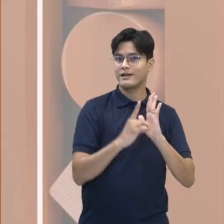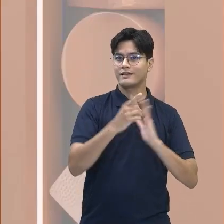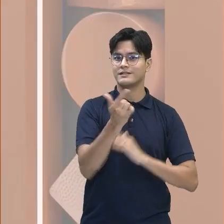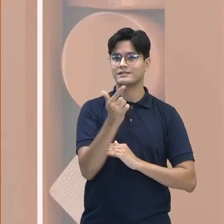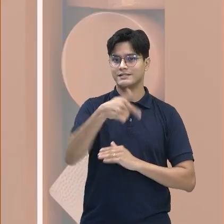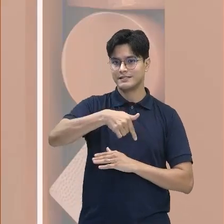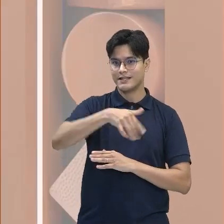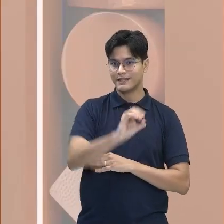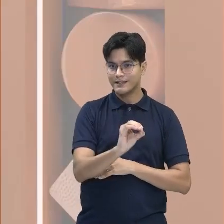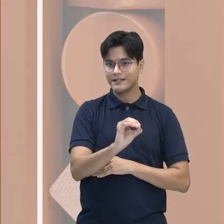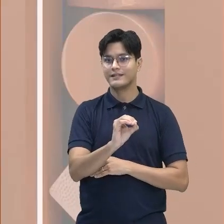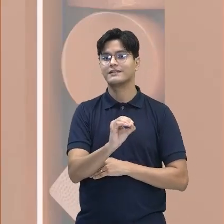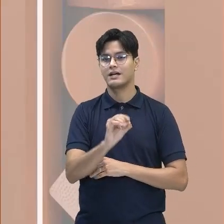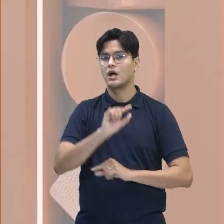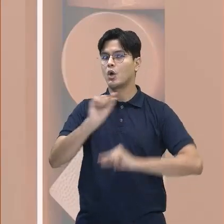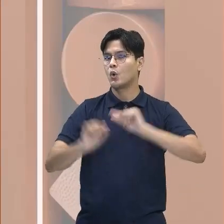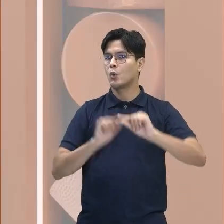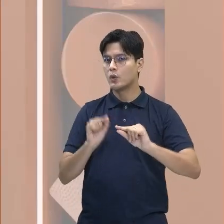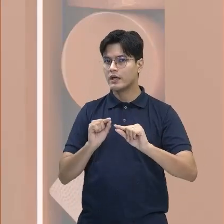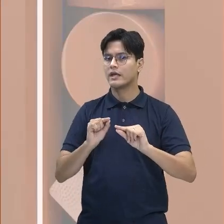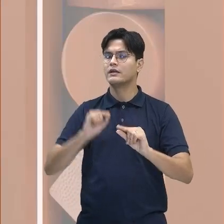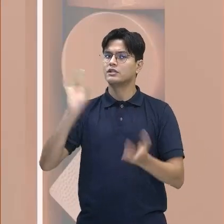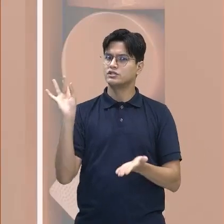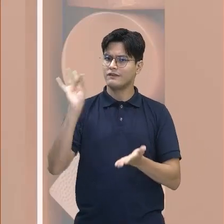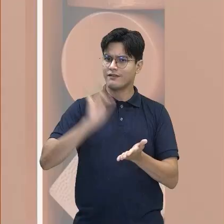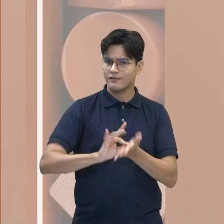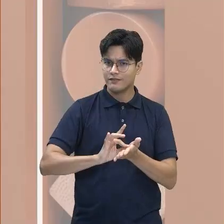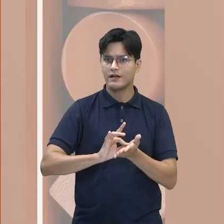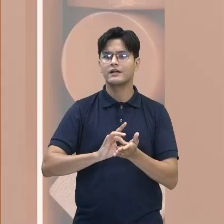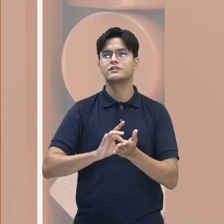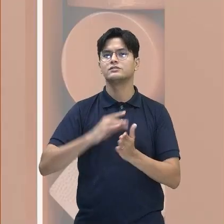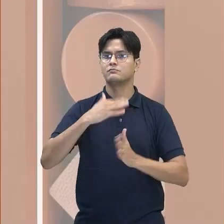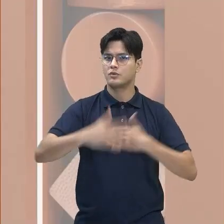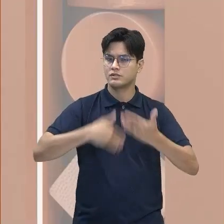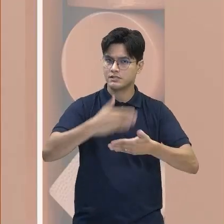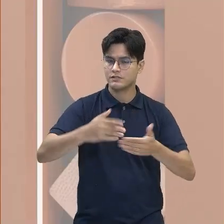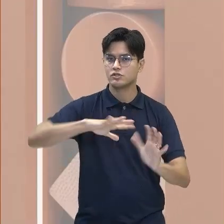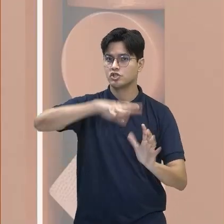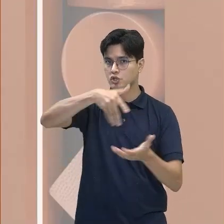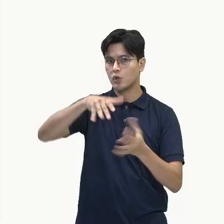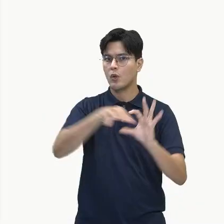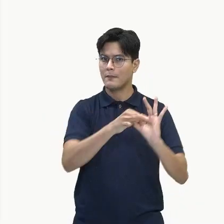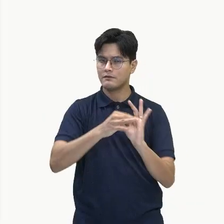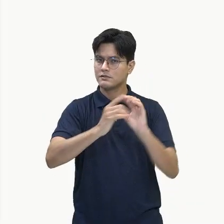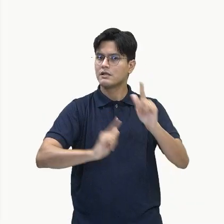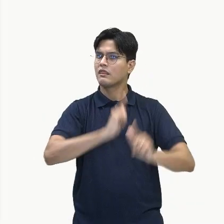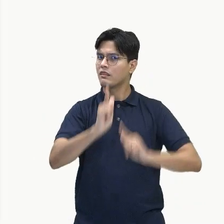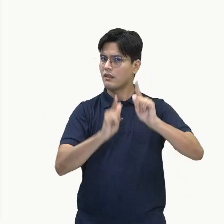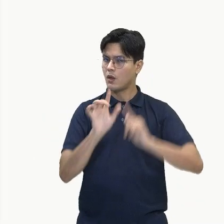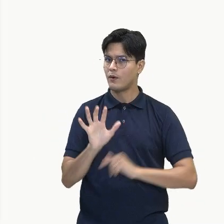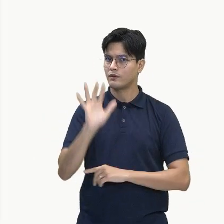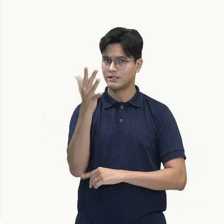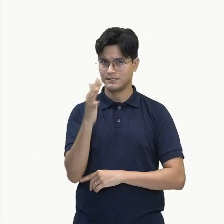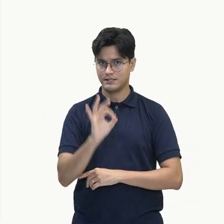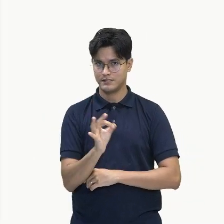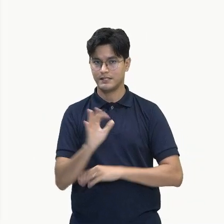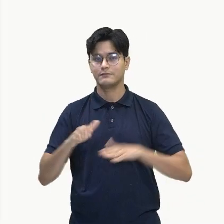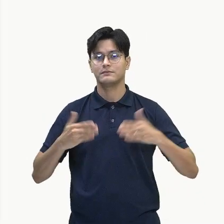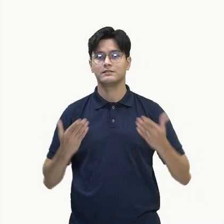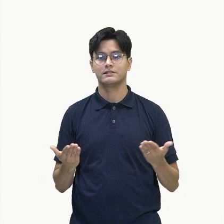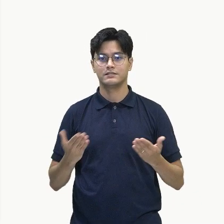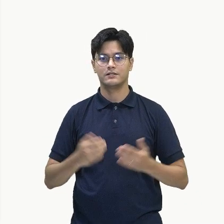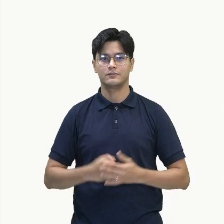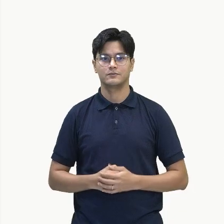essa realidade que nós estamos vivenciando no contexto atual, certo? Dando continuidade, a gente vai observar que